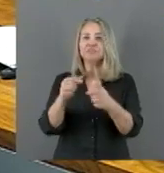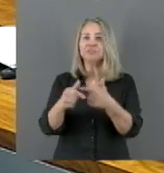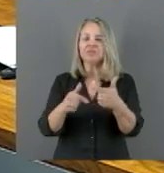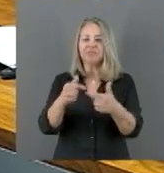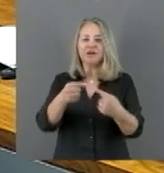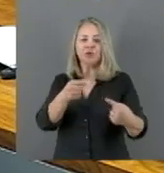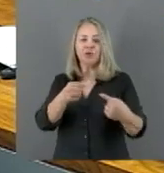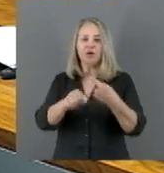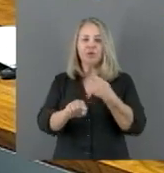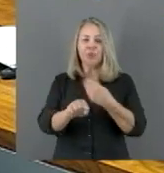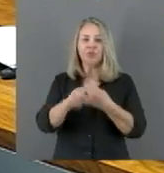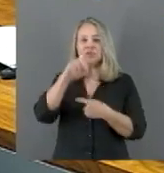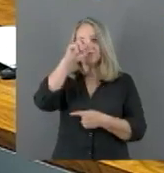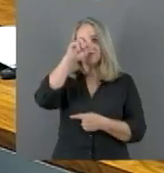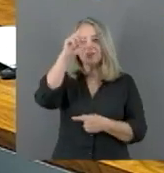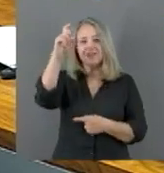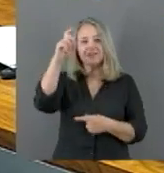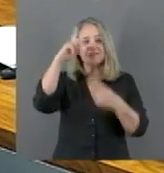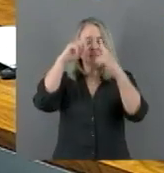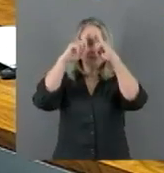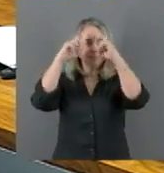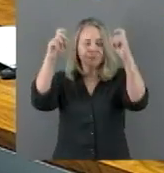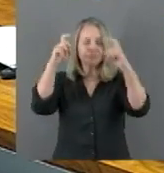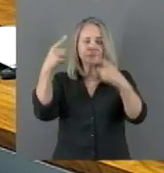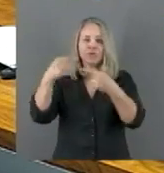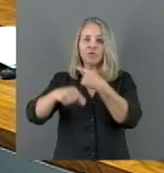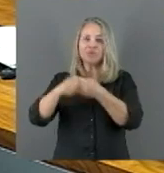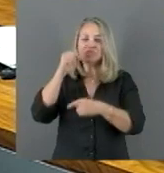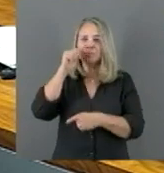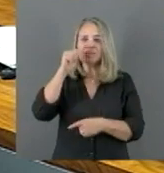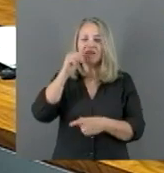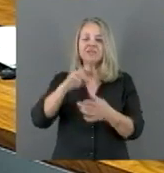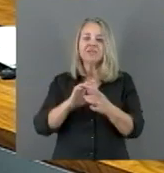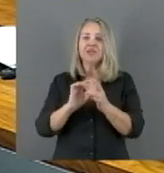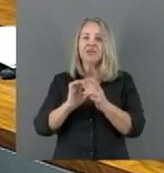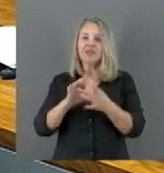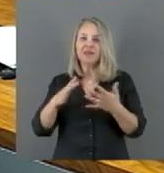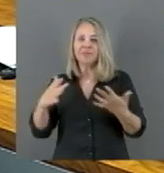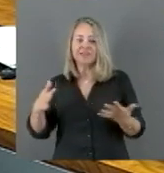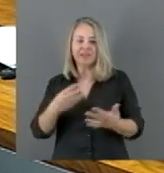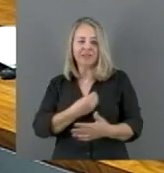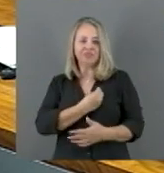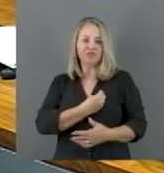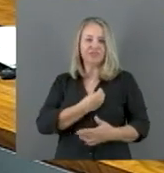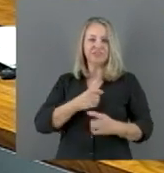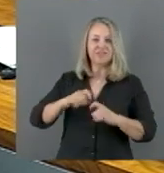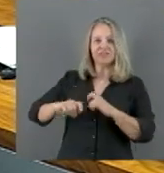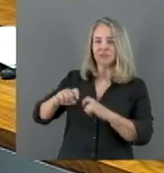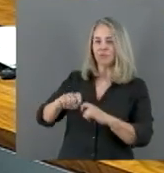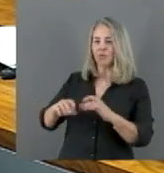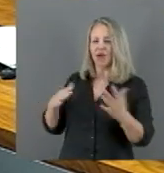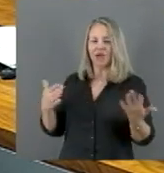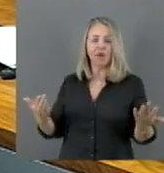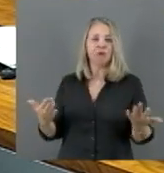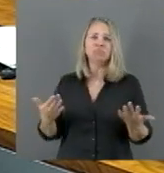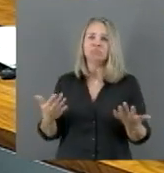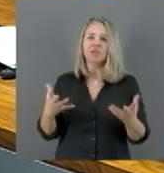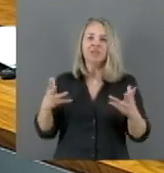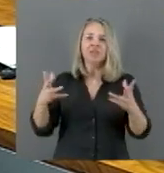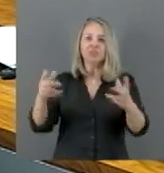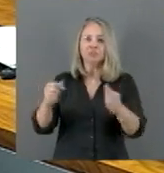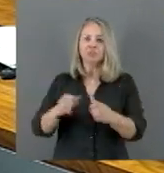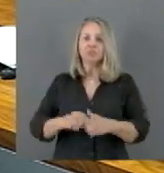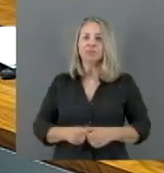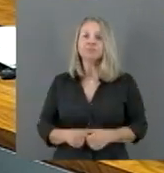contra a violência em relação às mulheres e à liberdade de orientação sexual, enfim, LGBTQI+, mais a todos os segmentos.